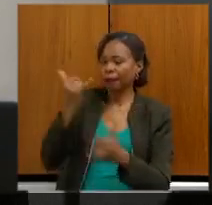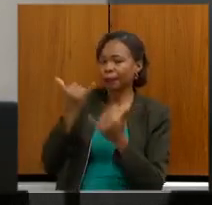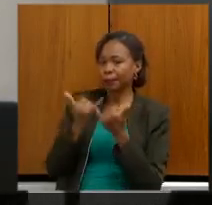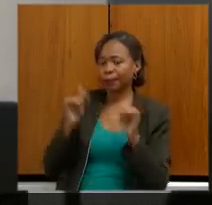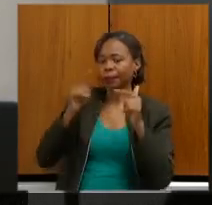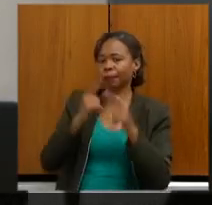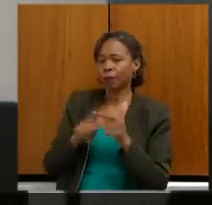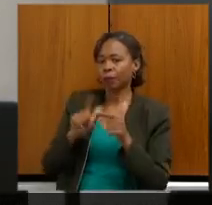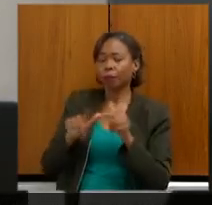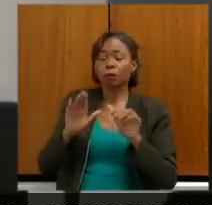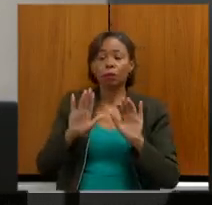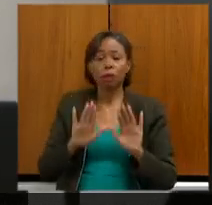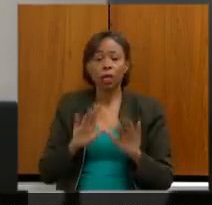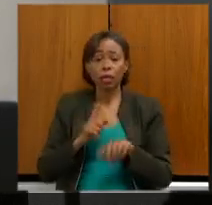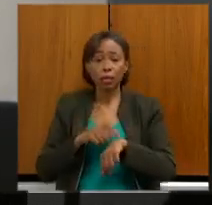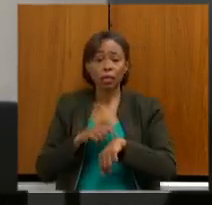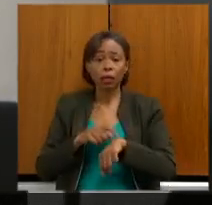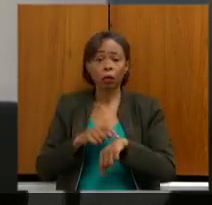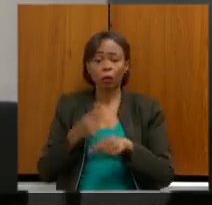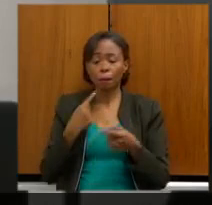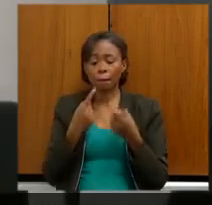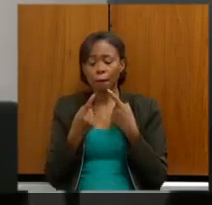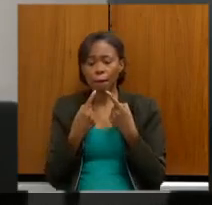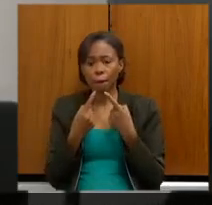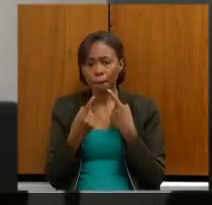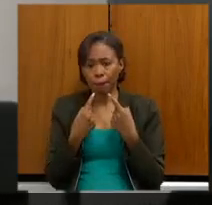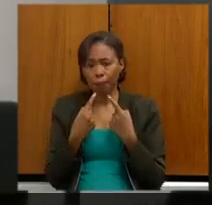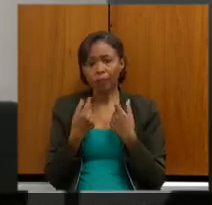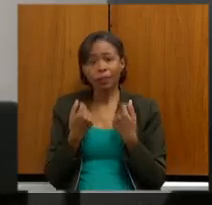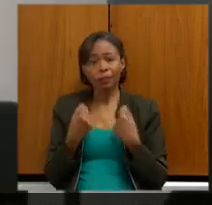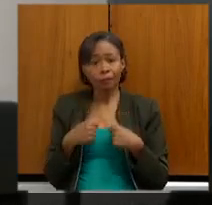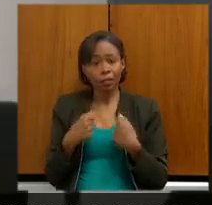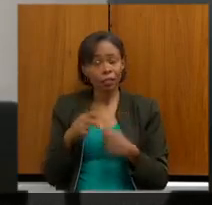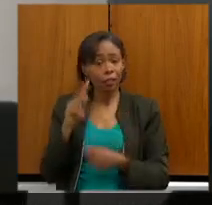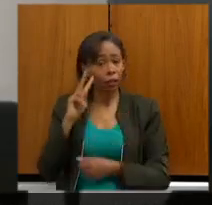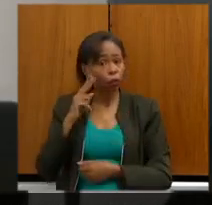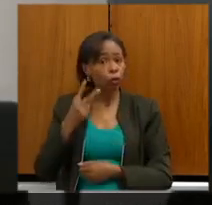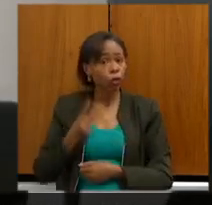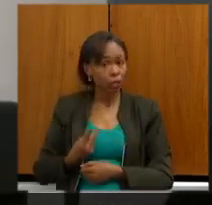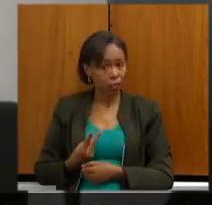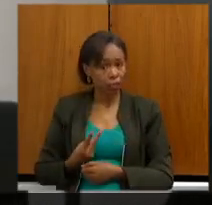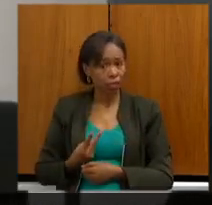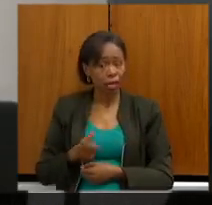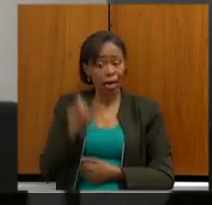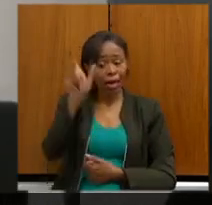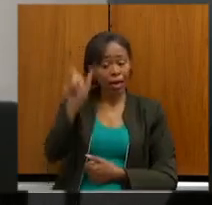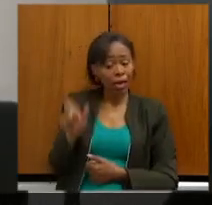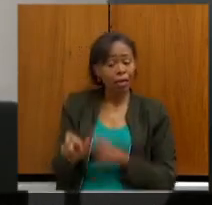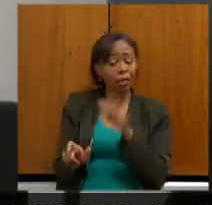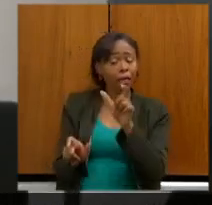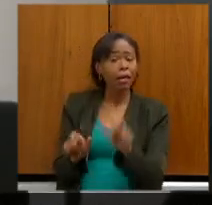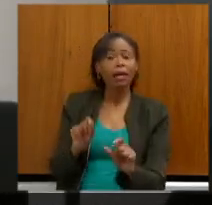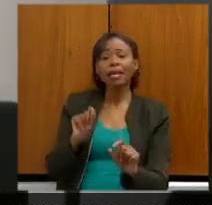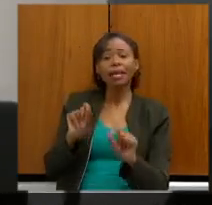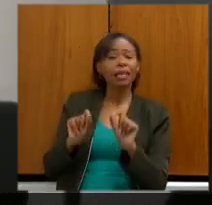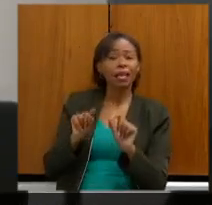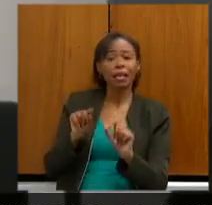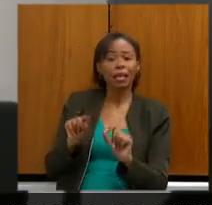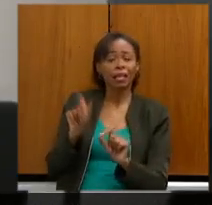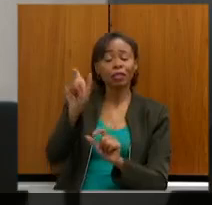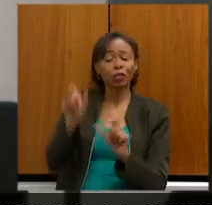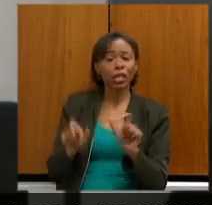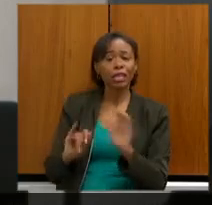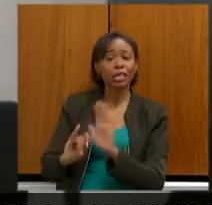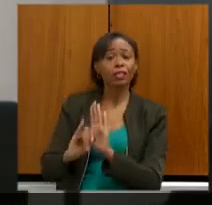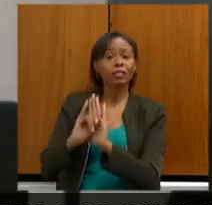a gente precisa reconhecer a natureza desse bom então ser violados a